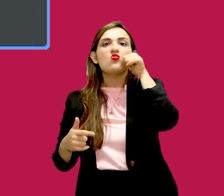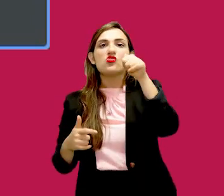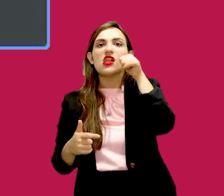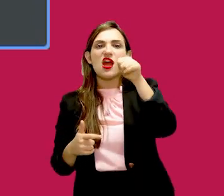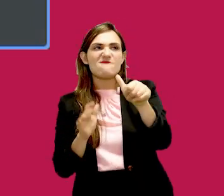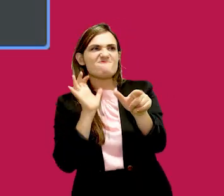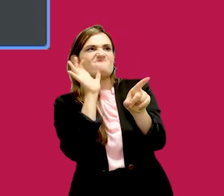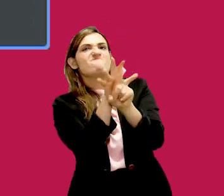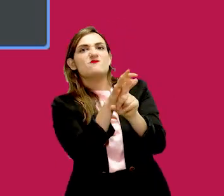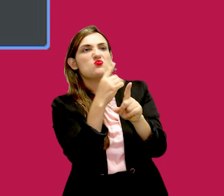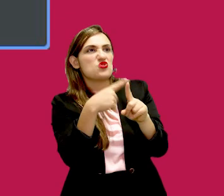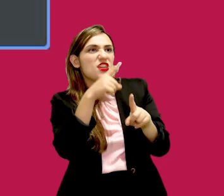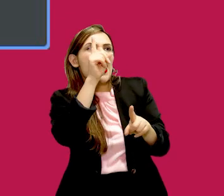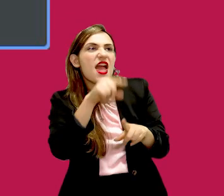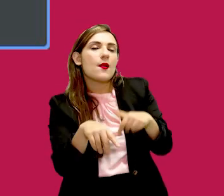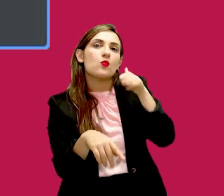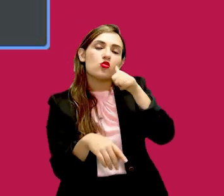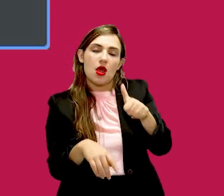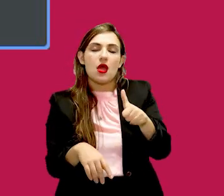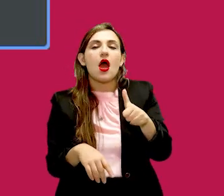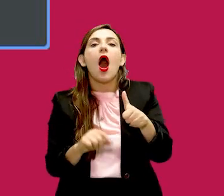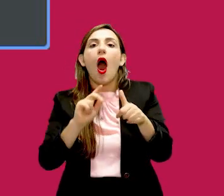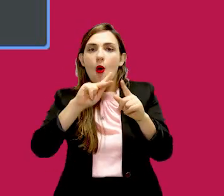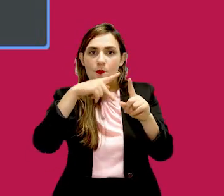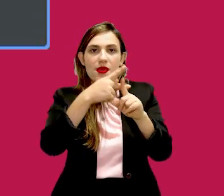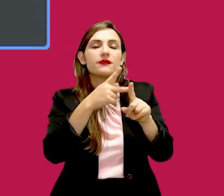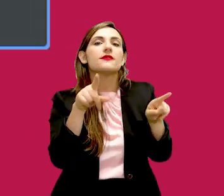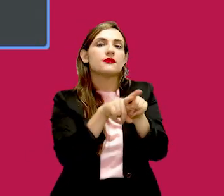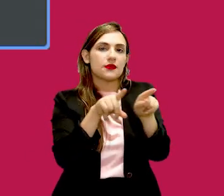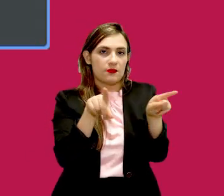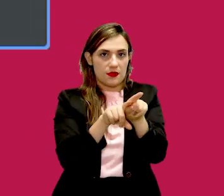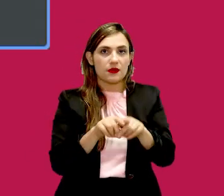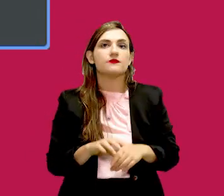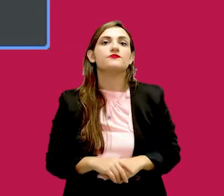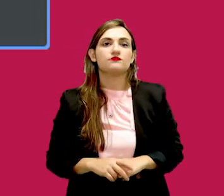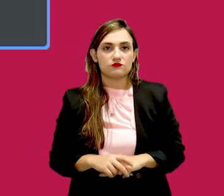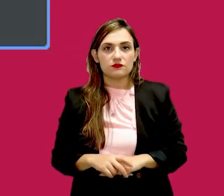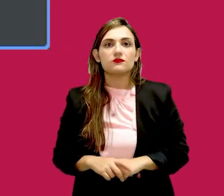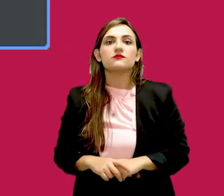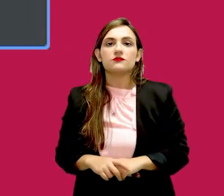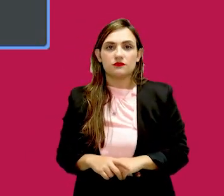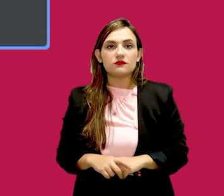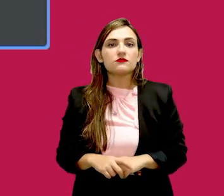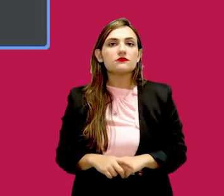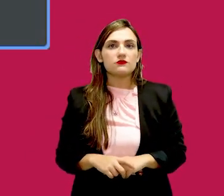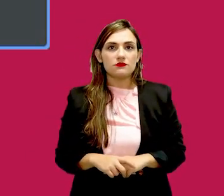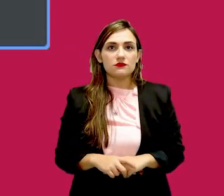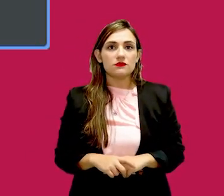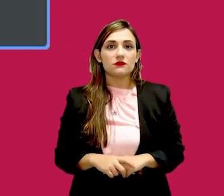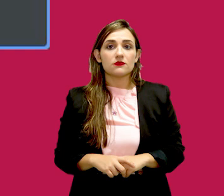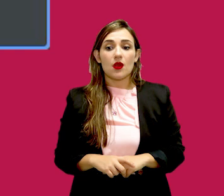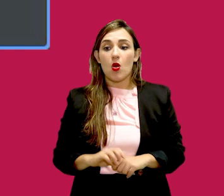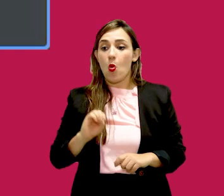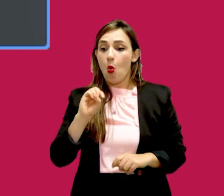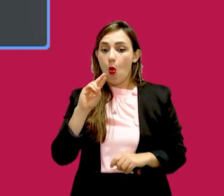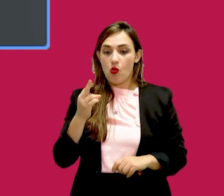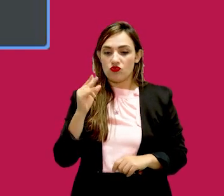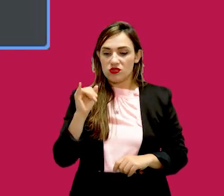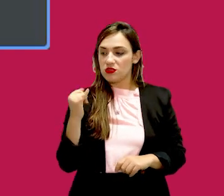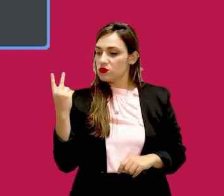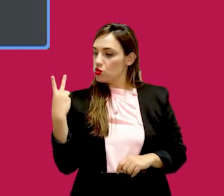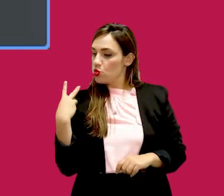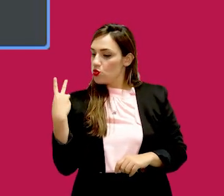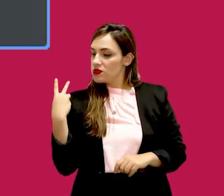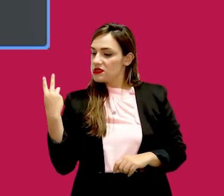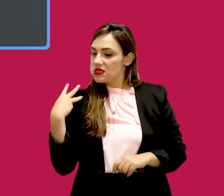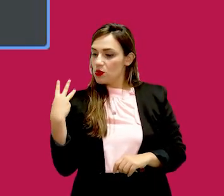razões do sexo feminino, né? Também há aumento de pena se for mediante concurso de 2 ou mais